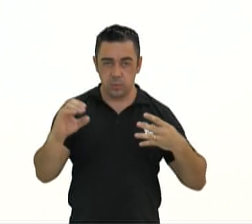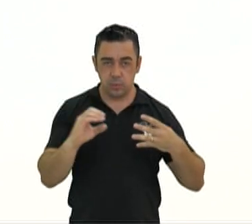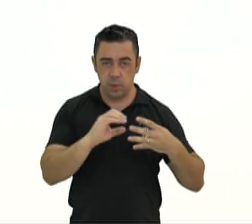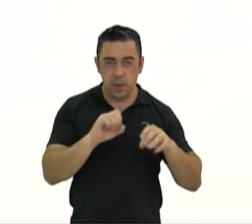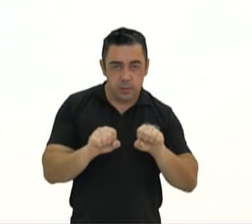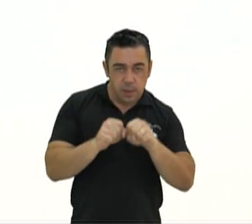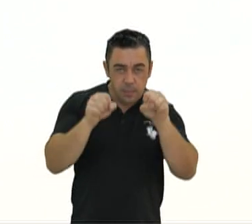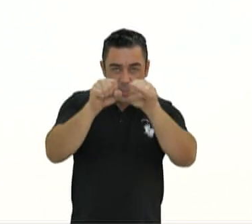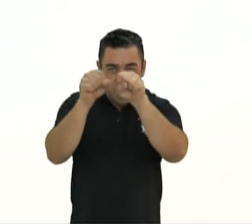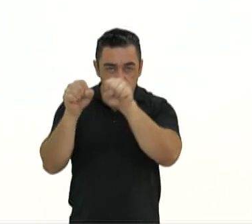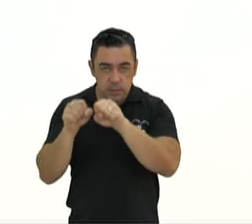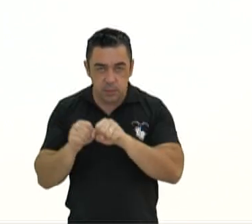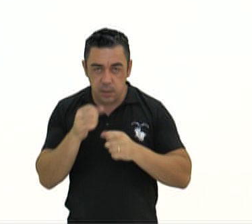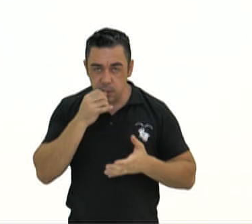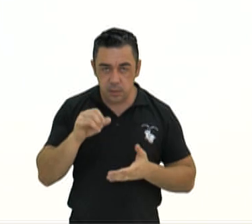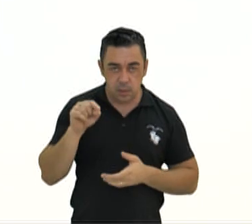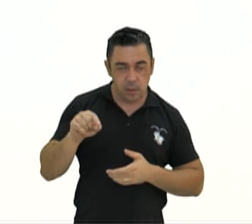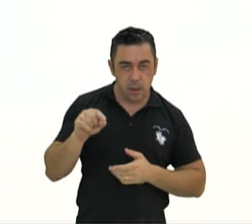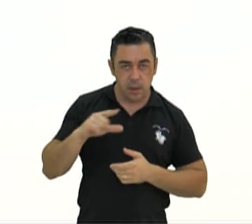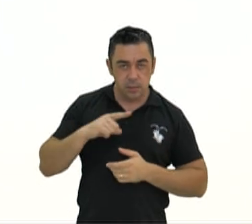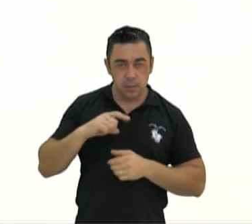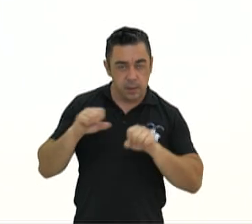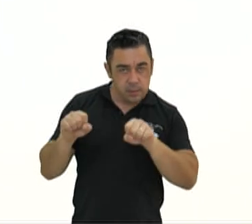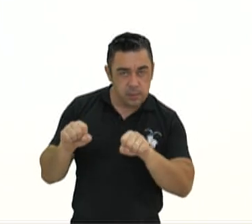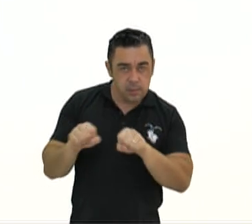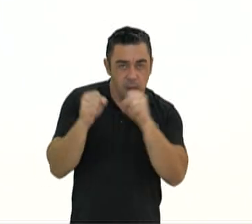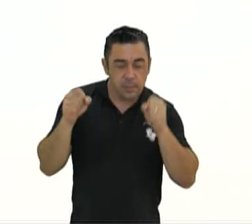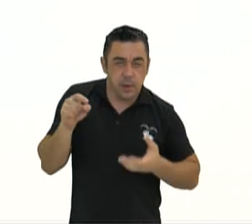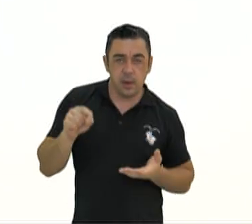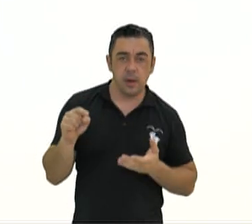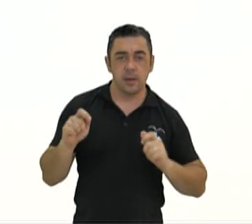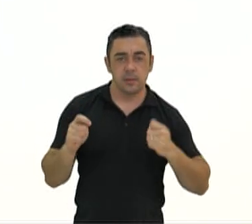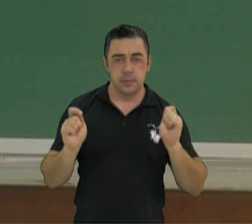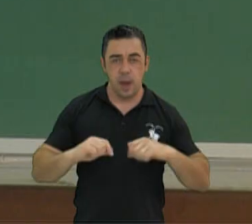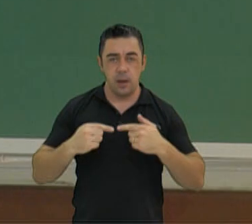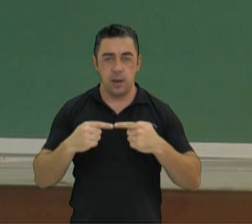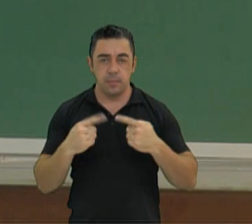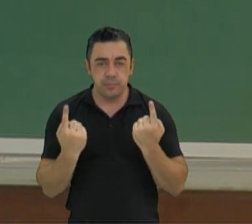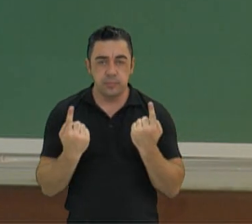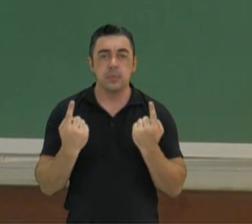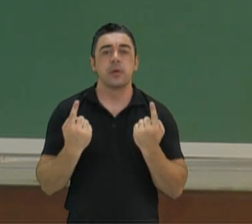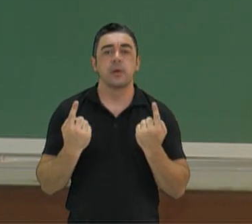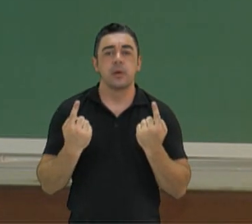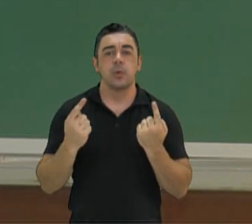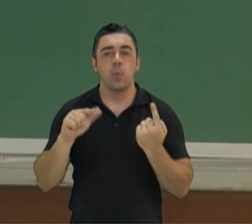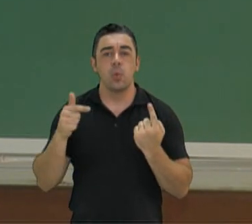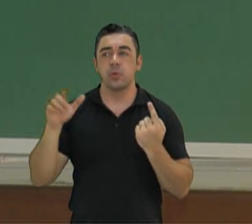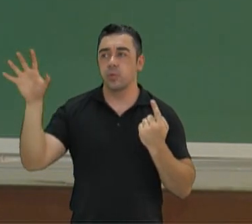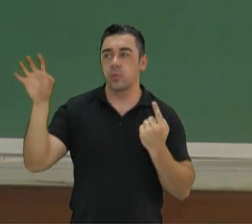quebrado, através de energia, essa ligação sigma é quebrada, ela também abre e fica